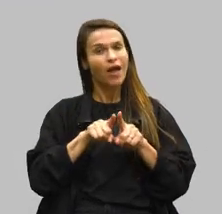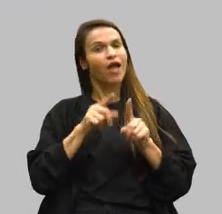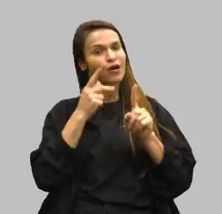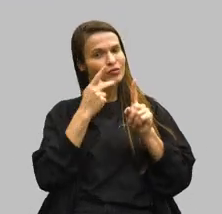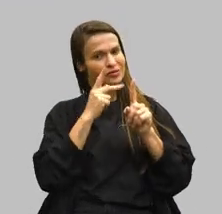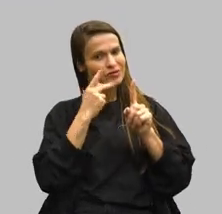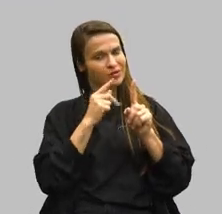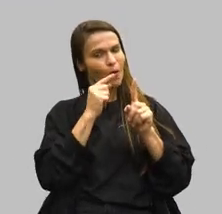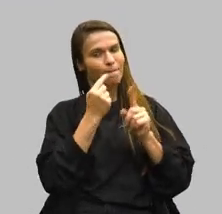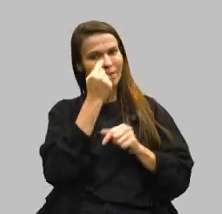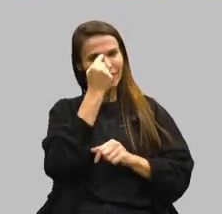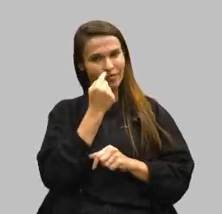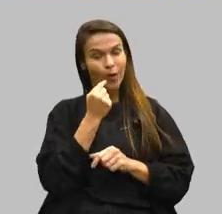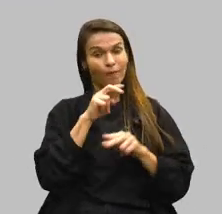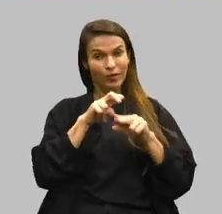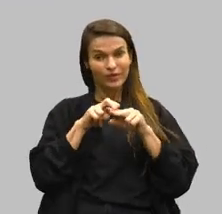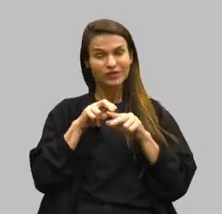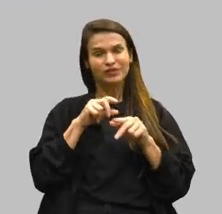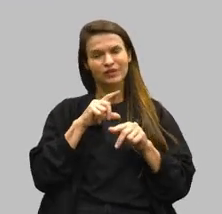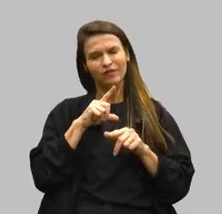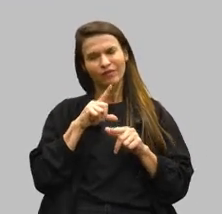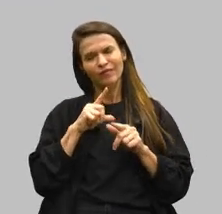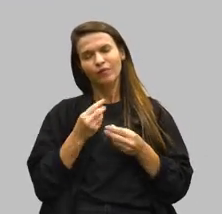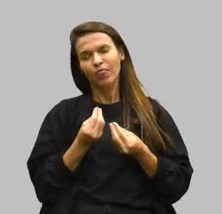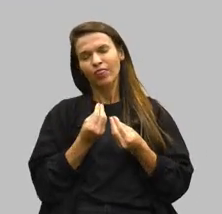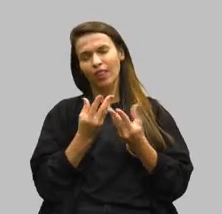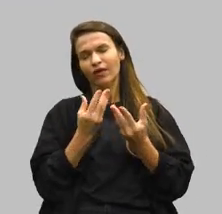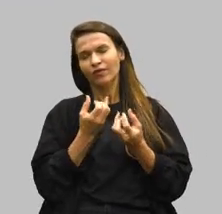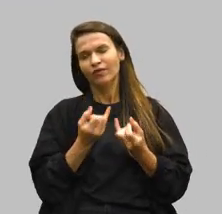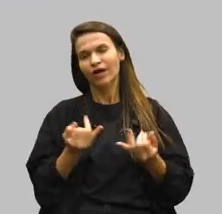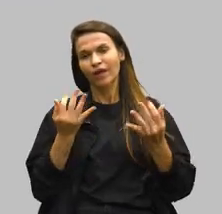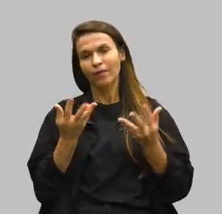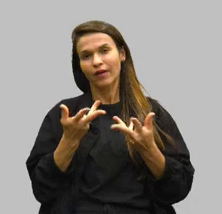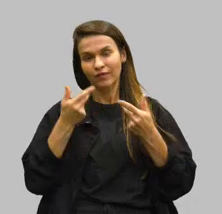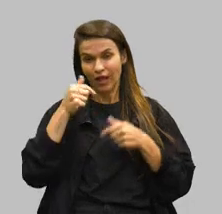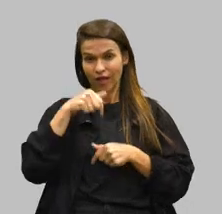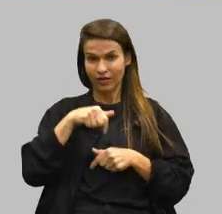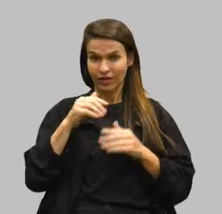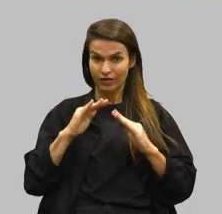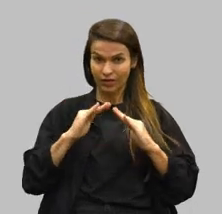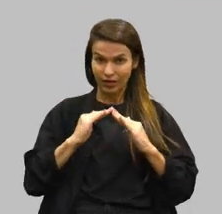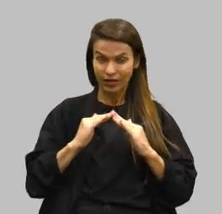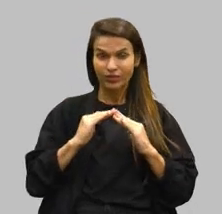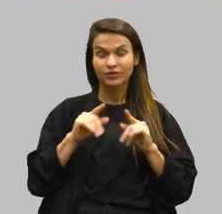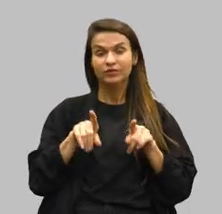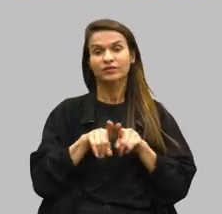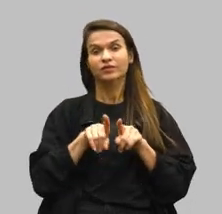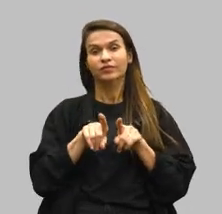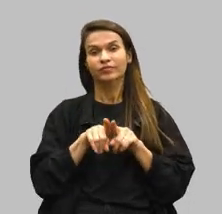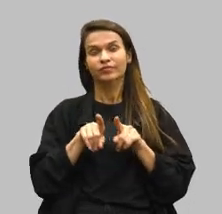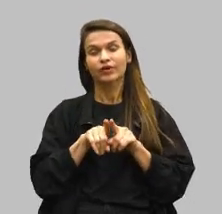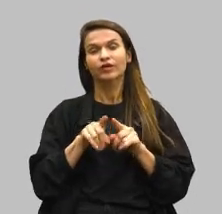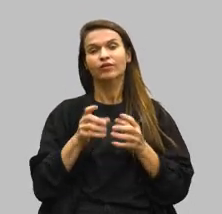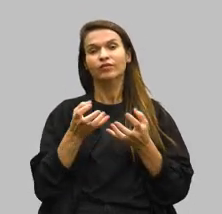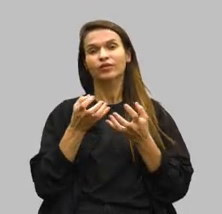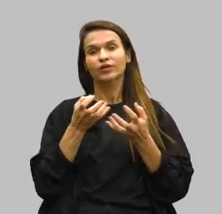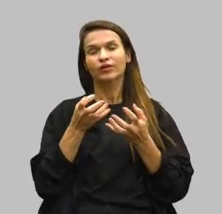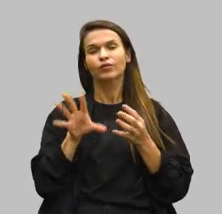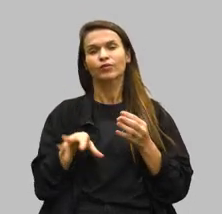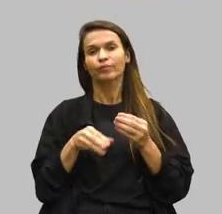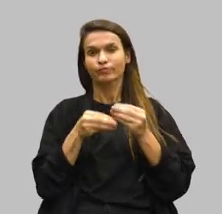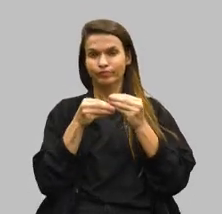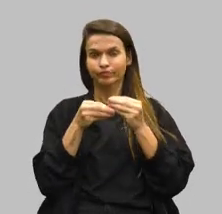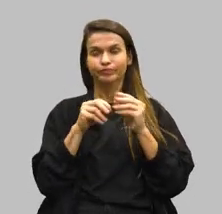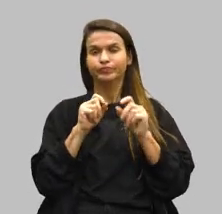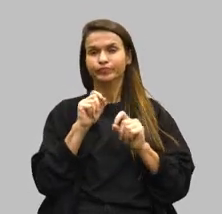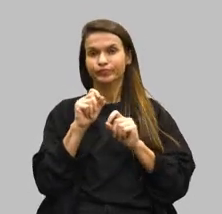perfil e por isso você tem feito tantas entregas aqui nessa casa e também em relação eu queria fazer uma consideração